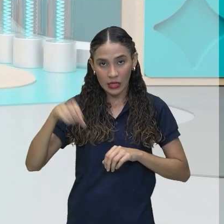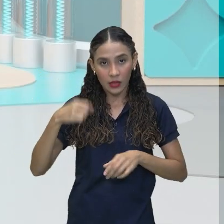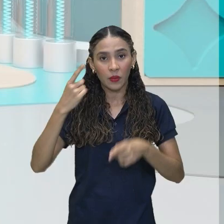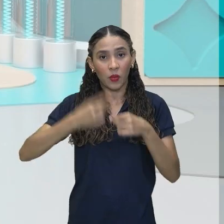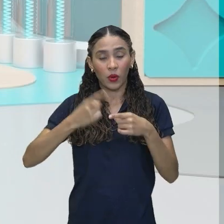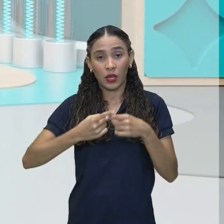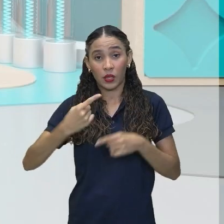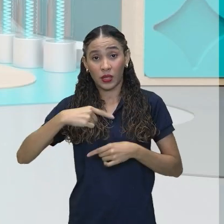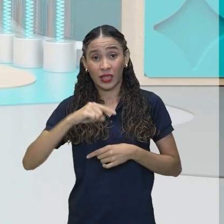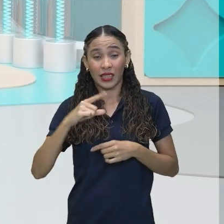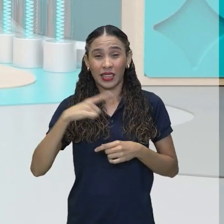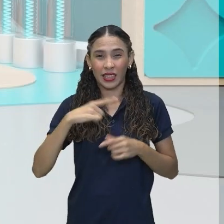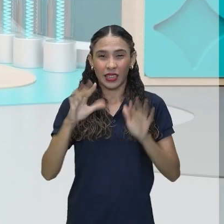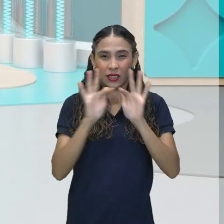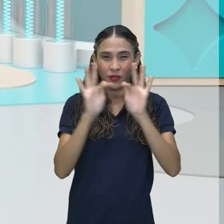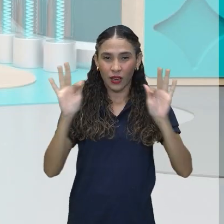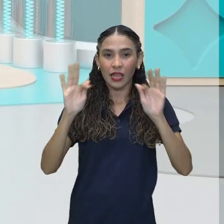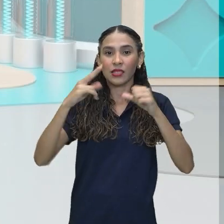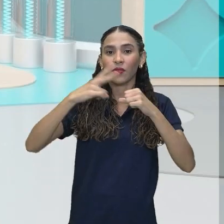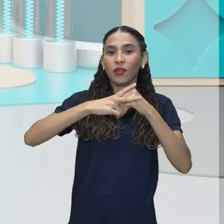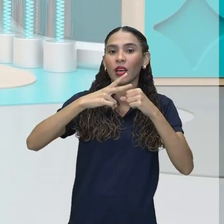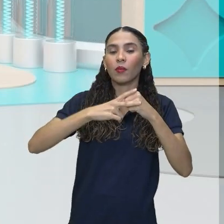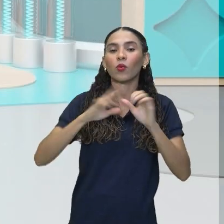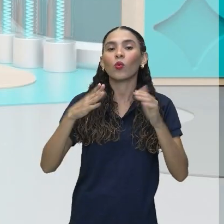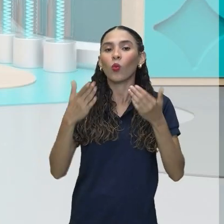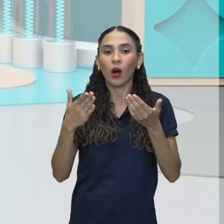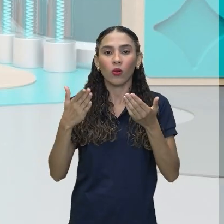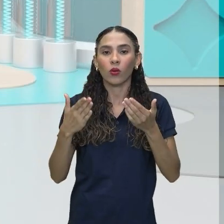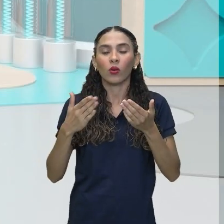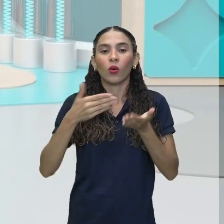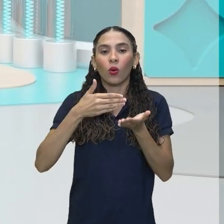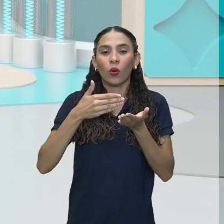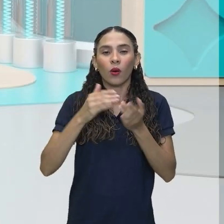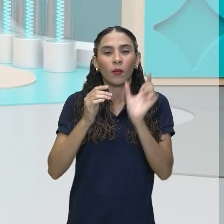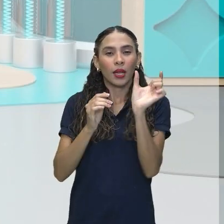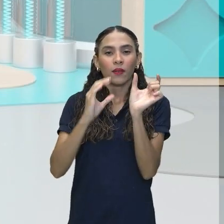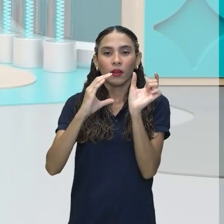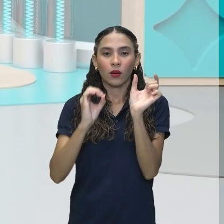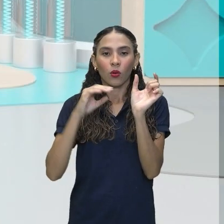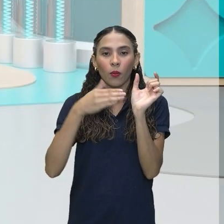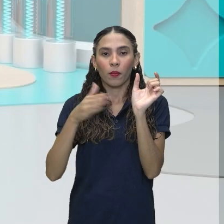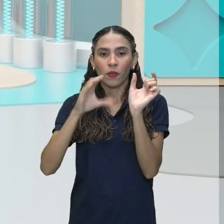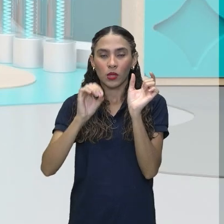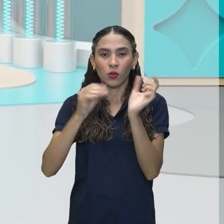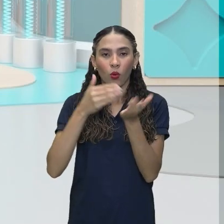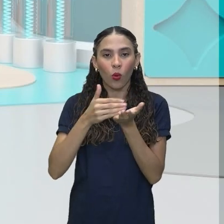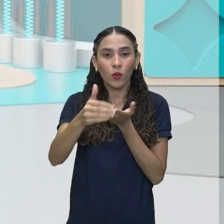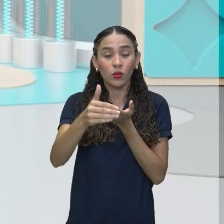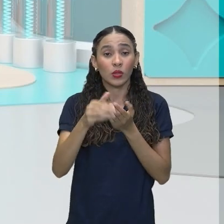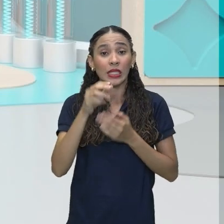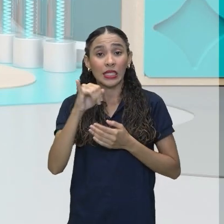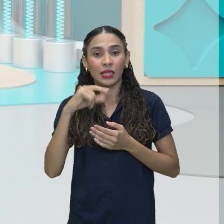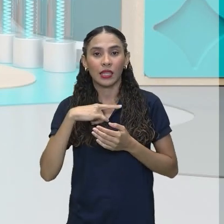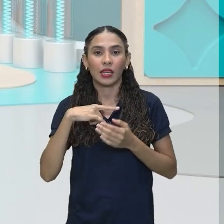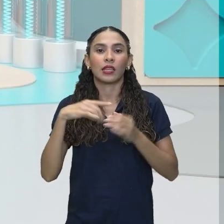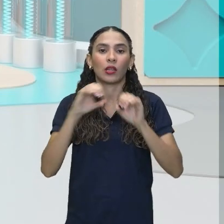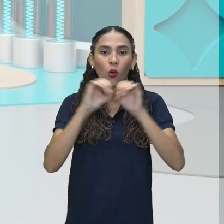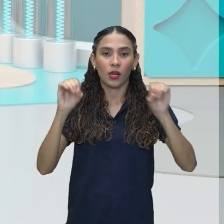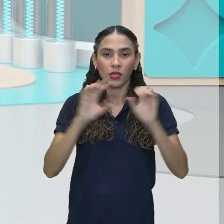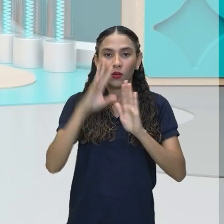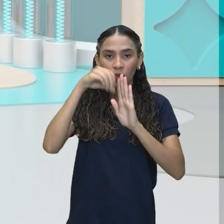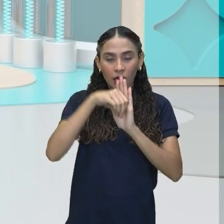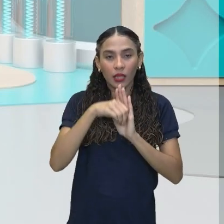um verbo. Que verbo é este? Começou. Então, se tem uma oração, eu posso, então, observar ali a presença